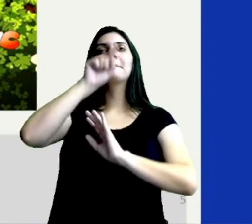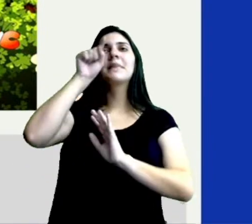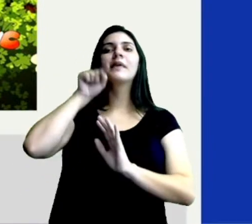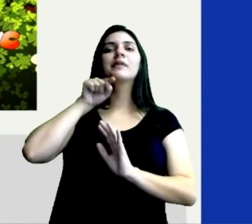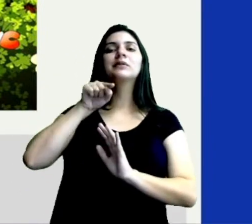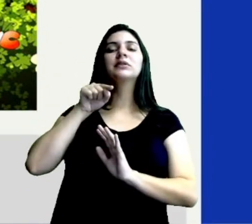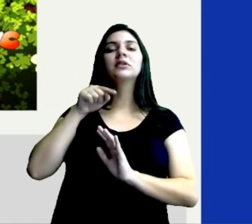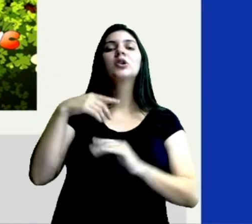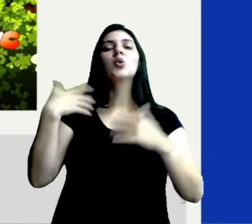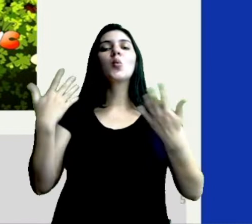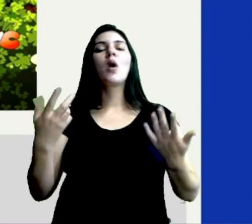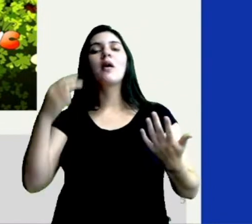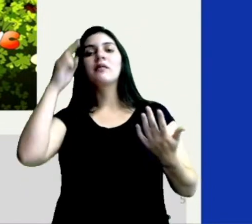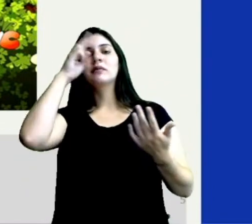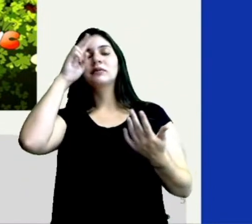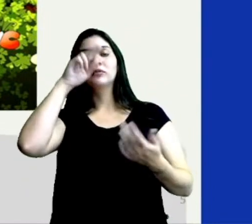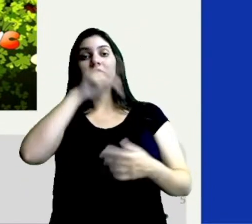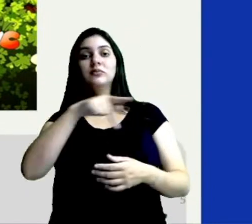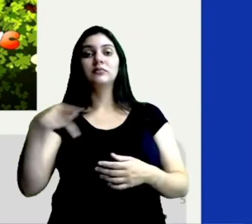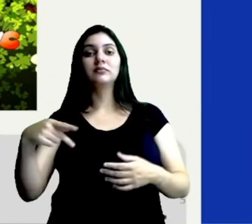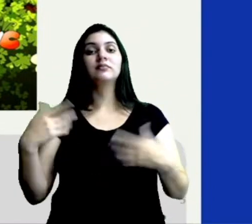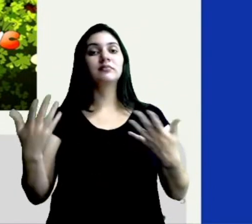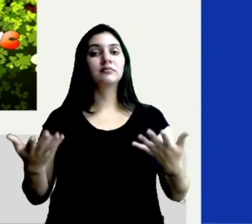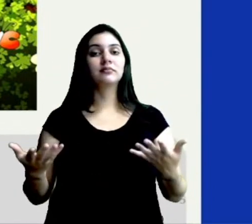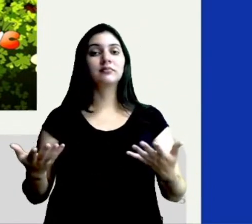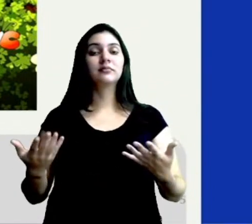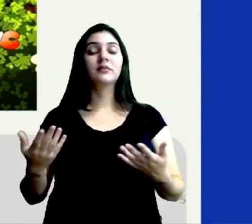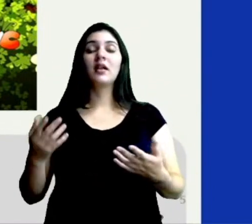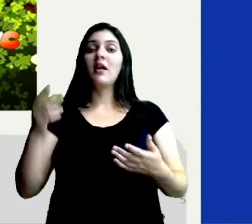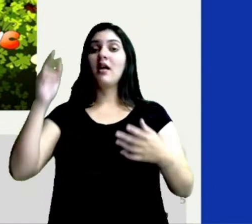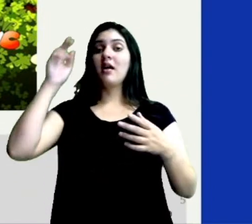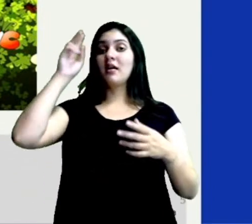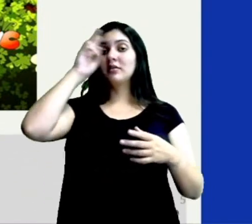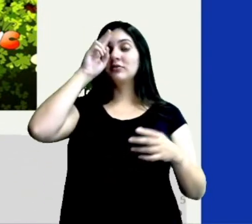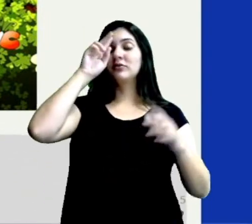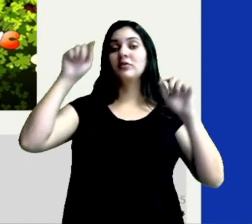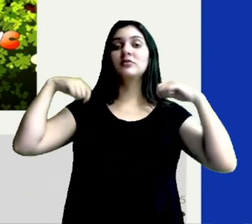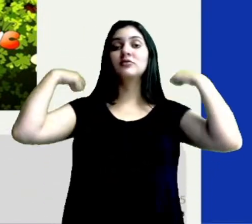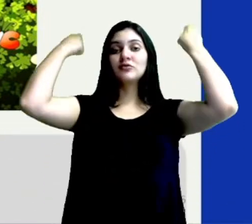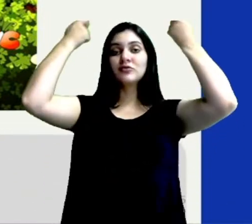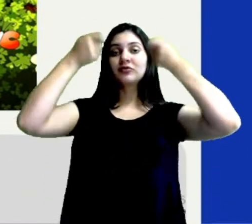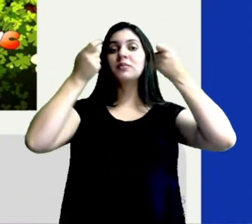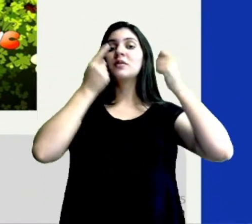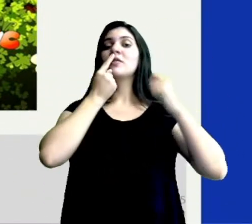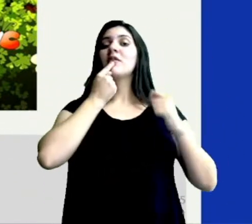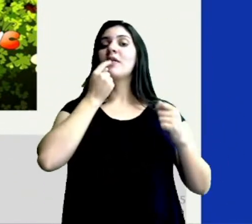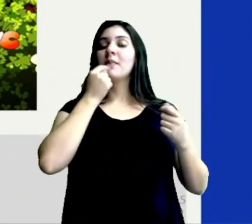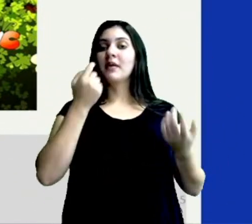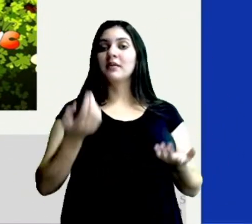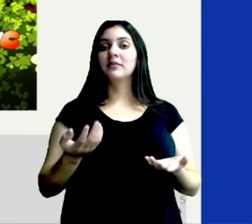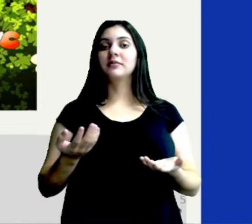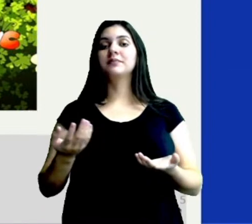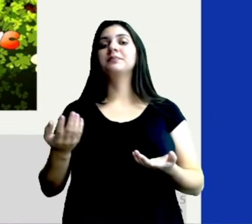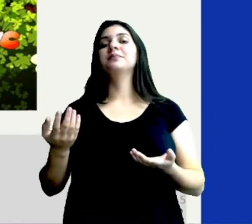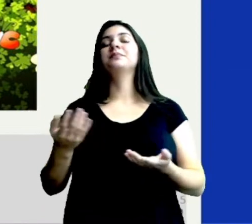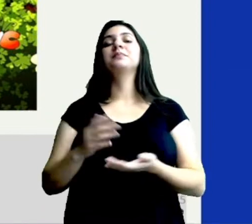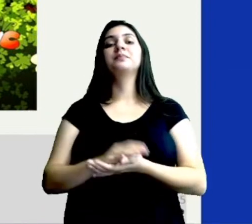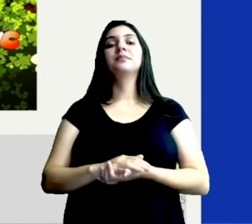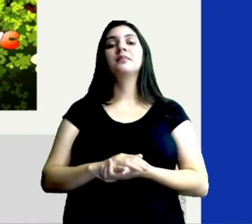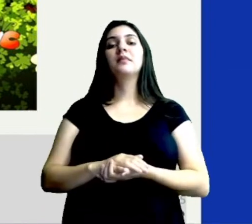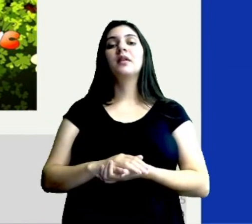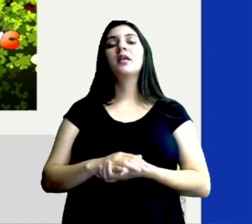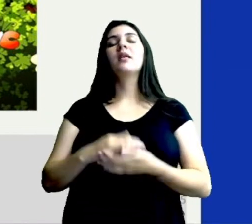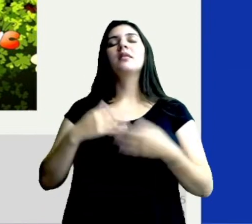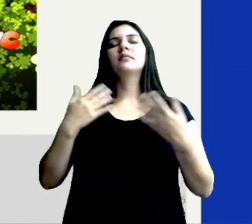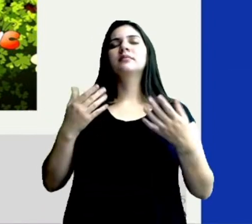qual será essa história, professor? É Chapeuzinho Vermelho. É uma história, ou seja, é